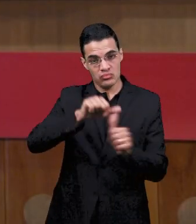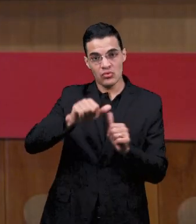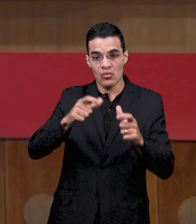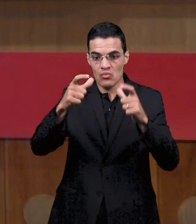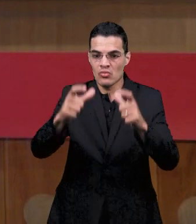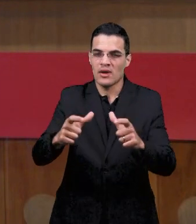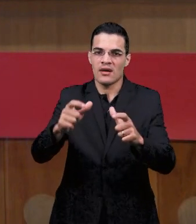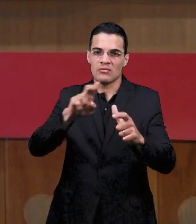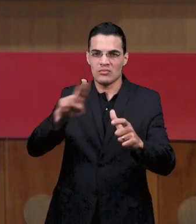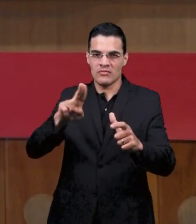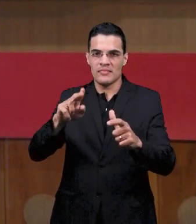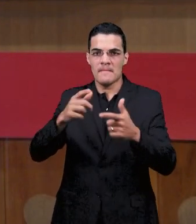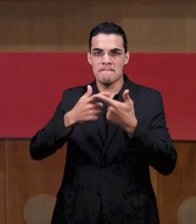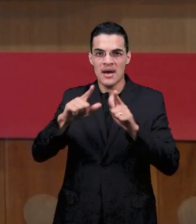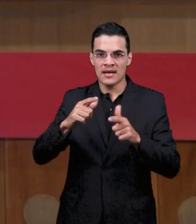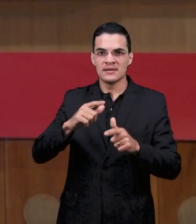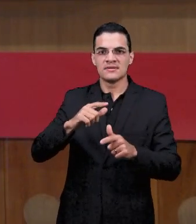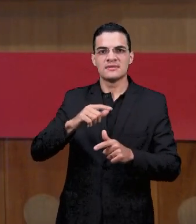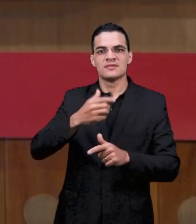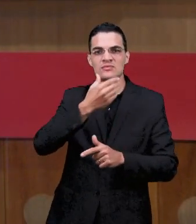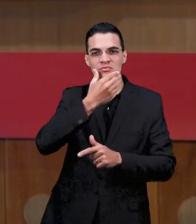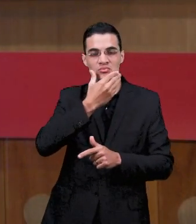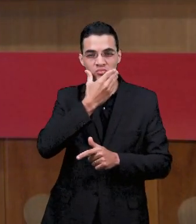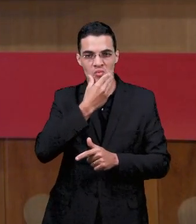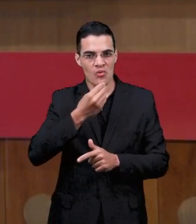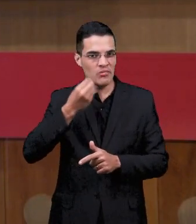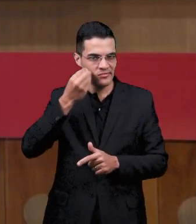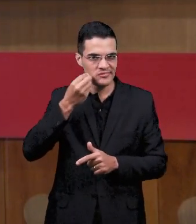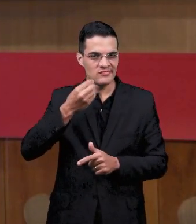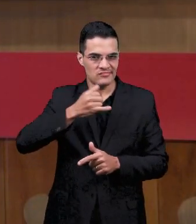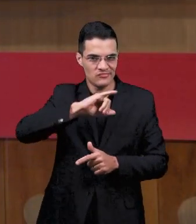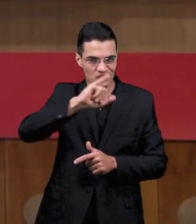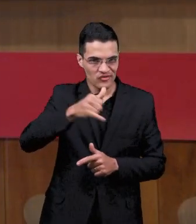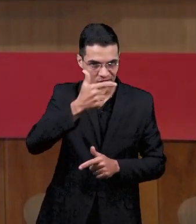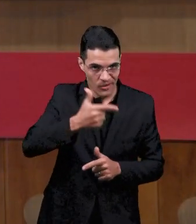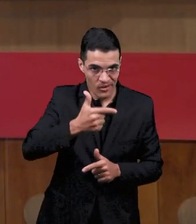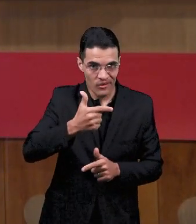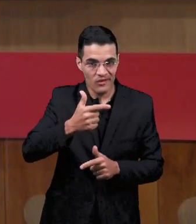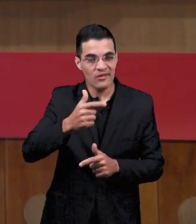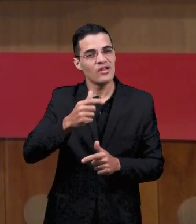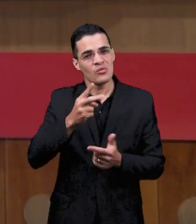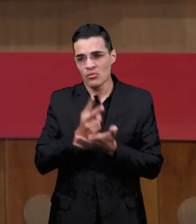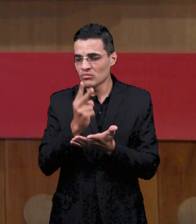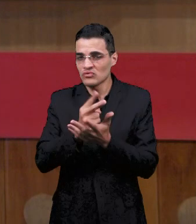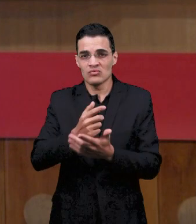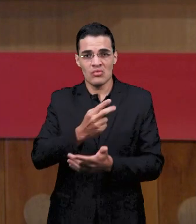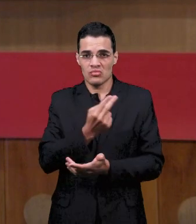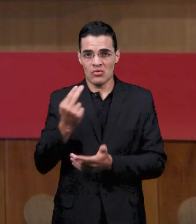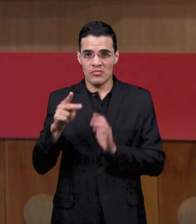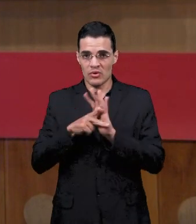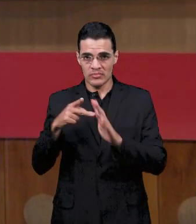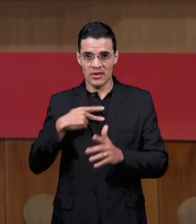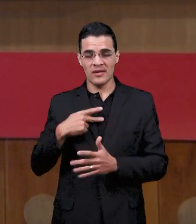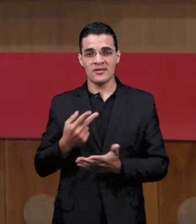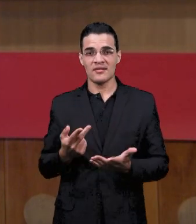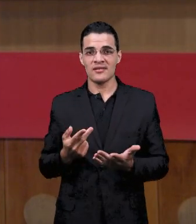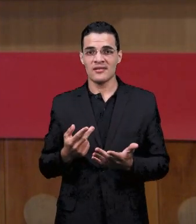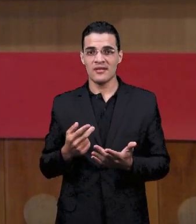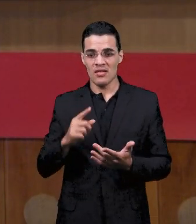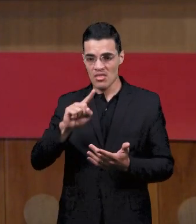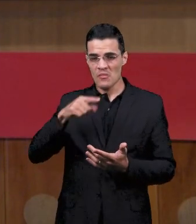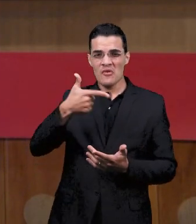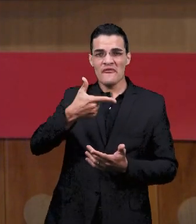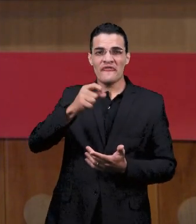20 anos depois, ele está voltando, ele passa pelo Val do Jaboque, ele tem um encontro com o anjo, ele agarra no anjo e ele foi